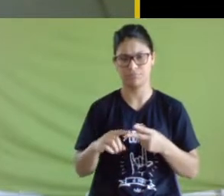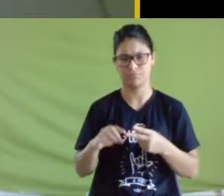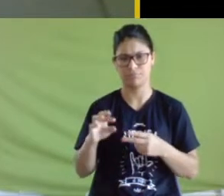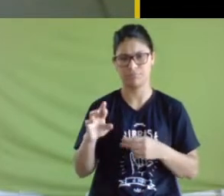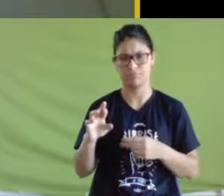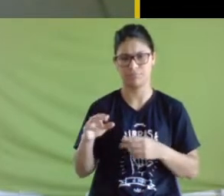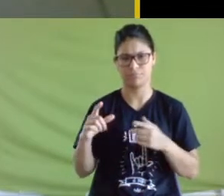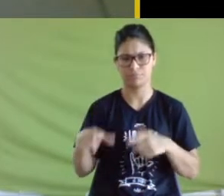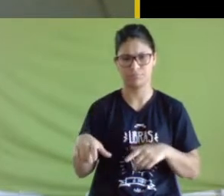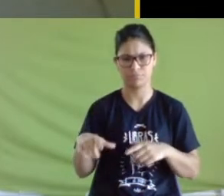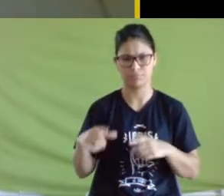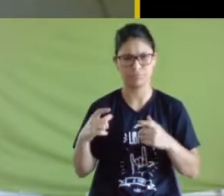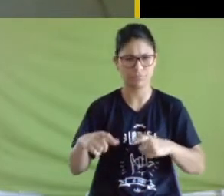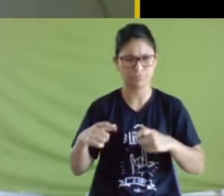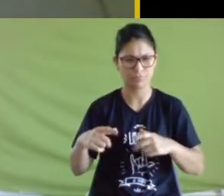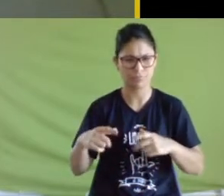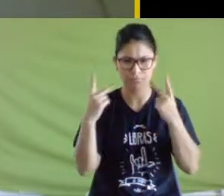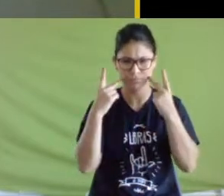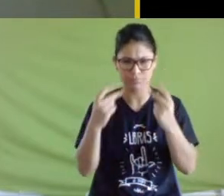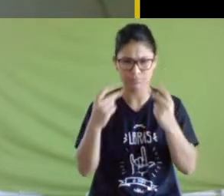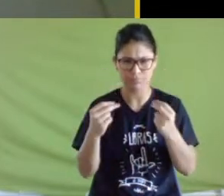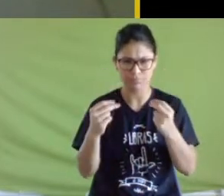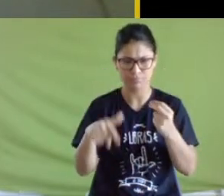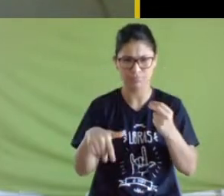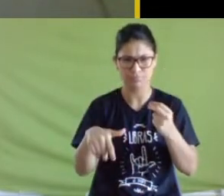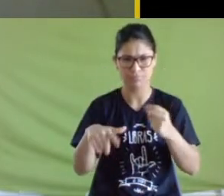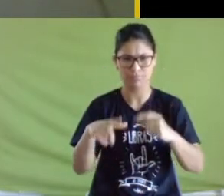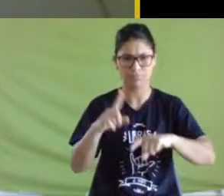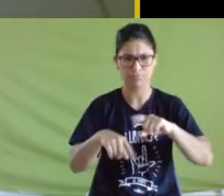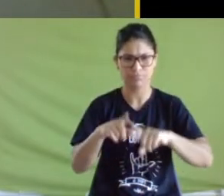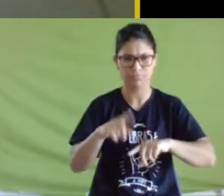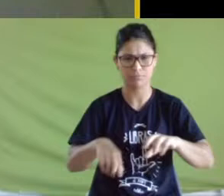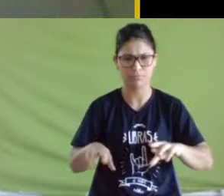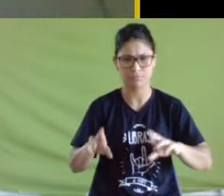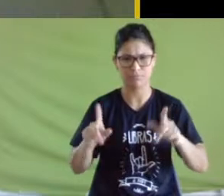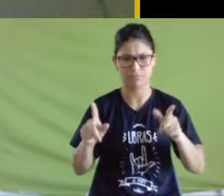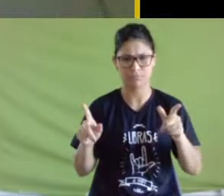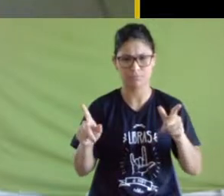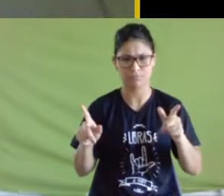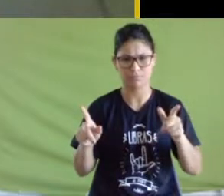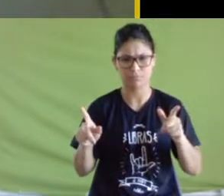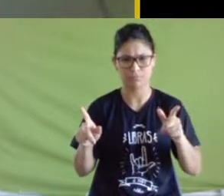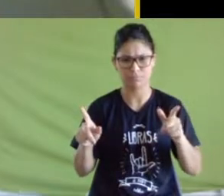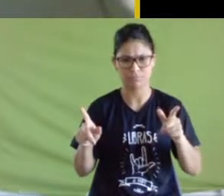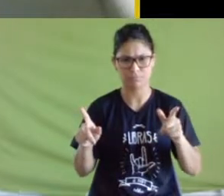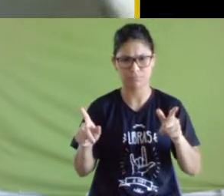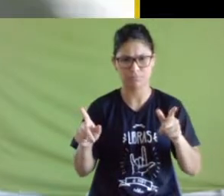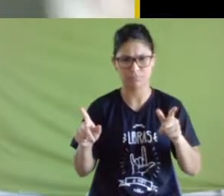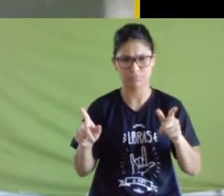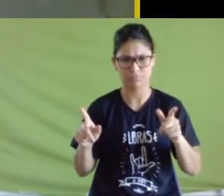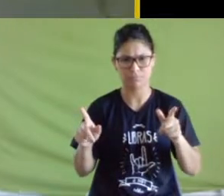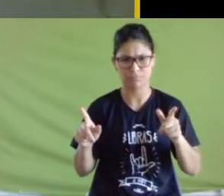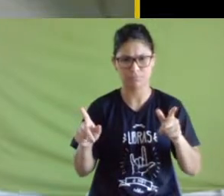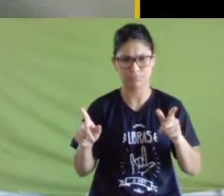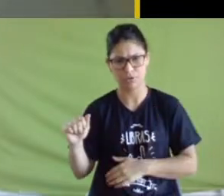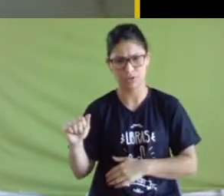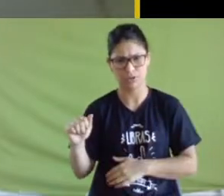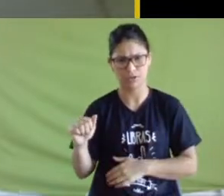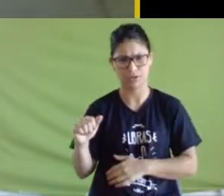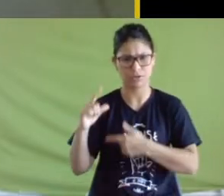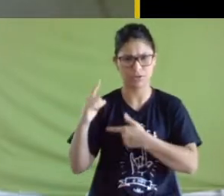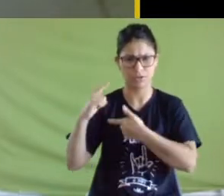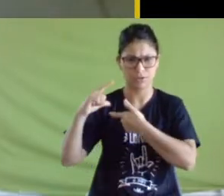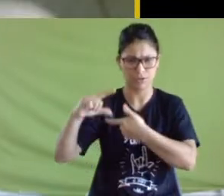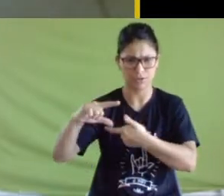pergunta se o lugar comum também é matéria de deleite, porque ele está pensando, ele fala, ou a retórica clássica, que está, né, dizendo